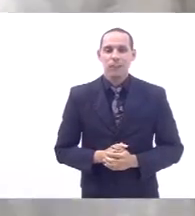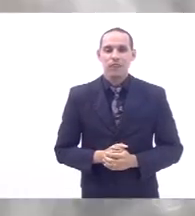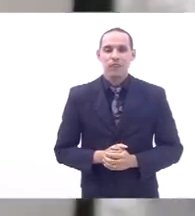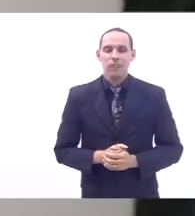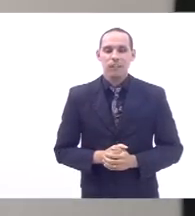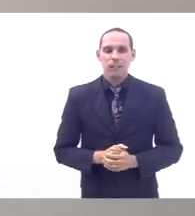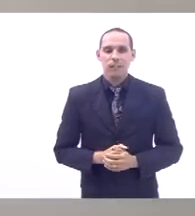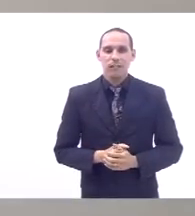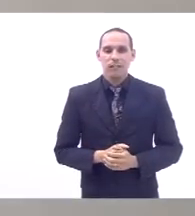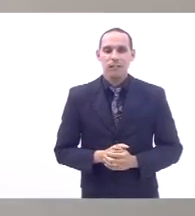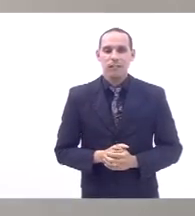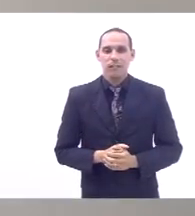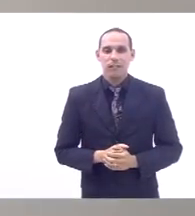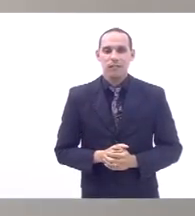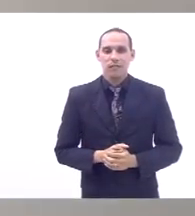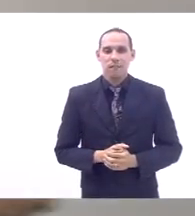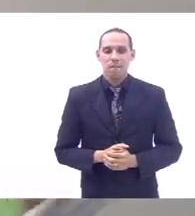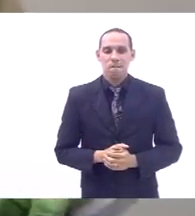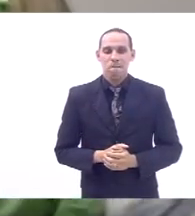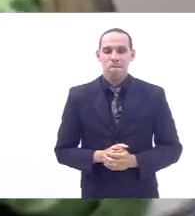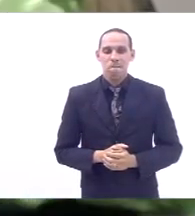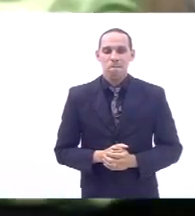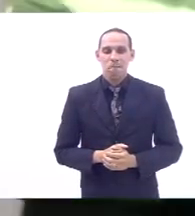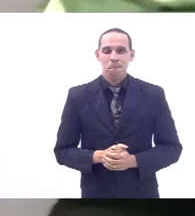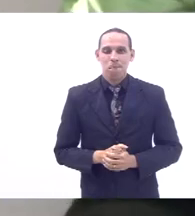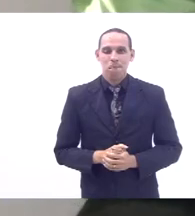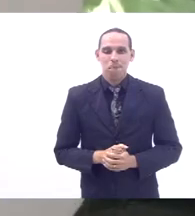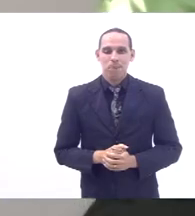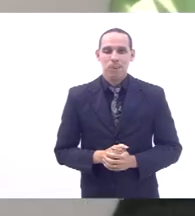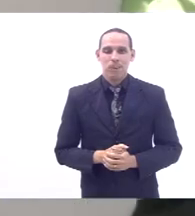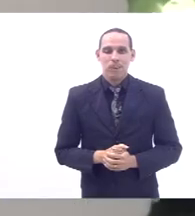Cabeça. Cabeça.